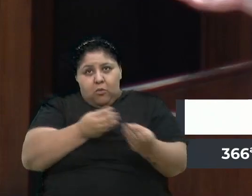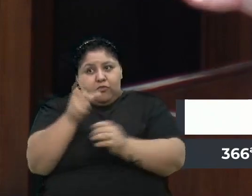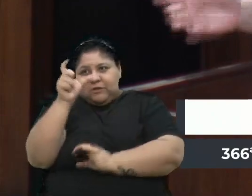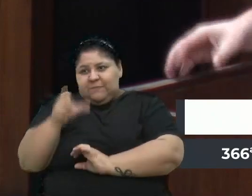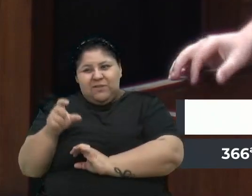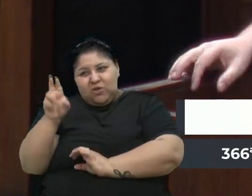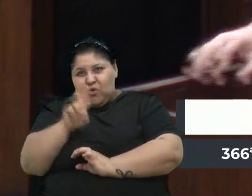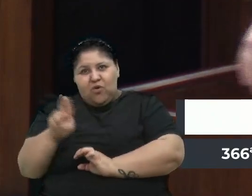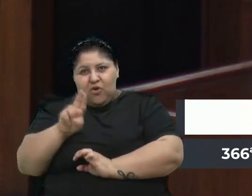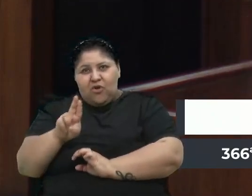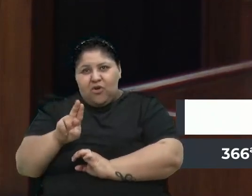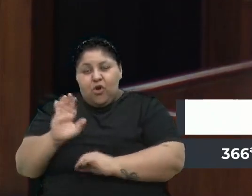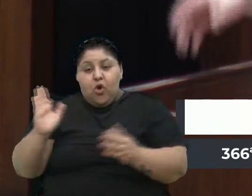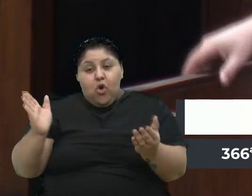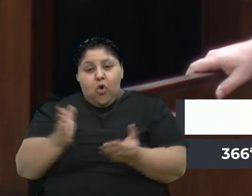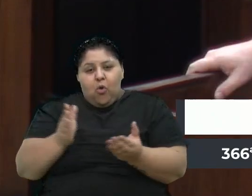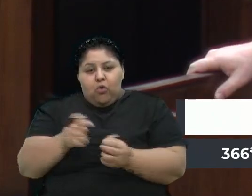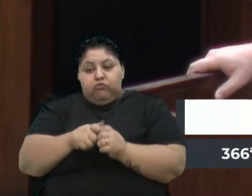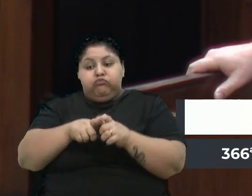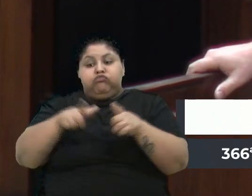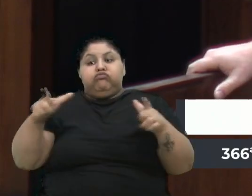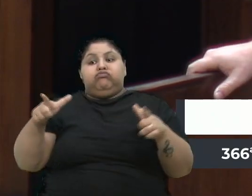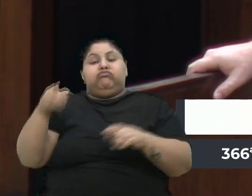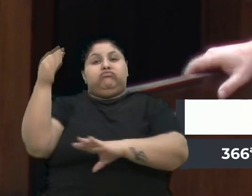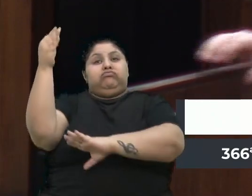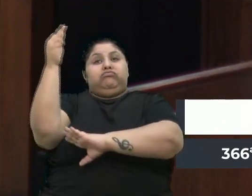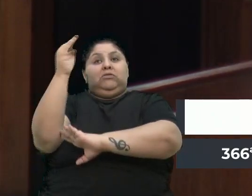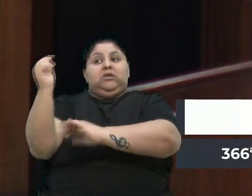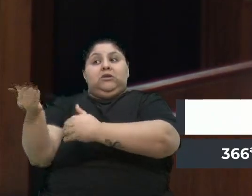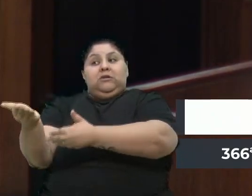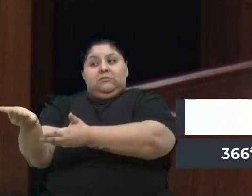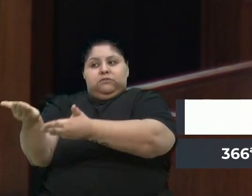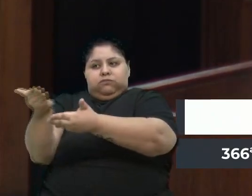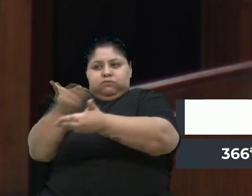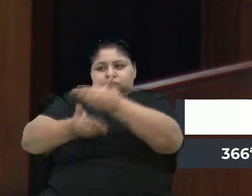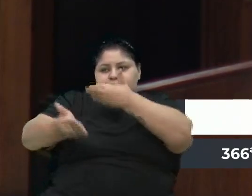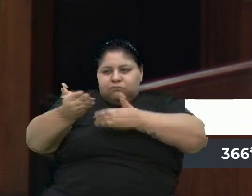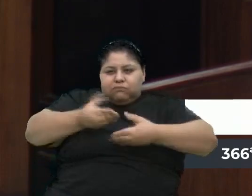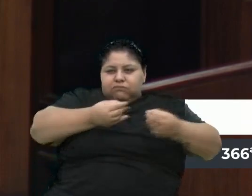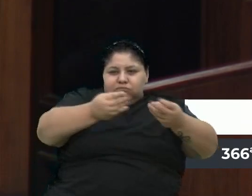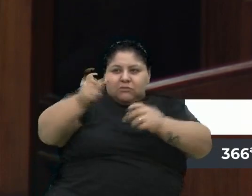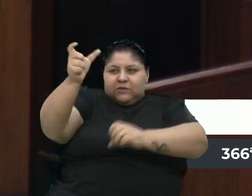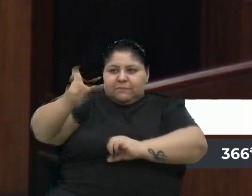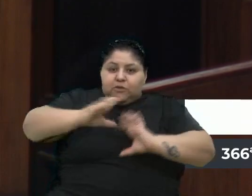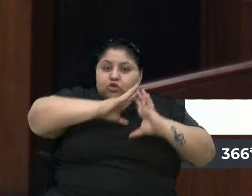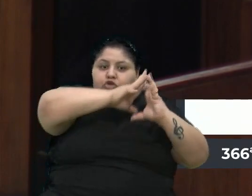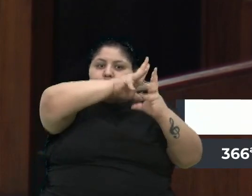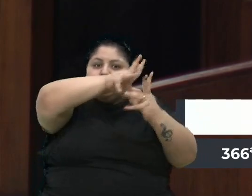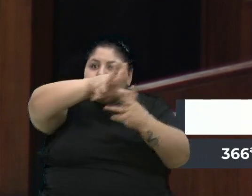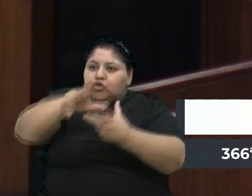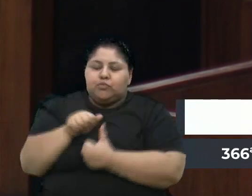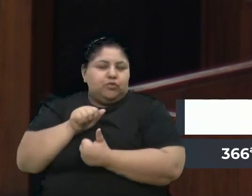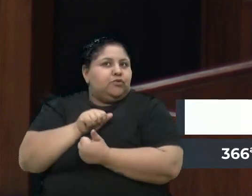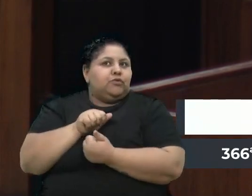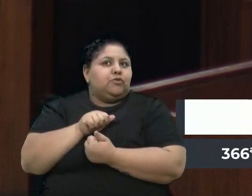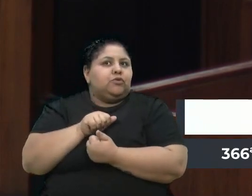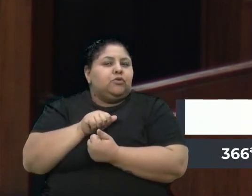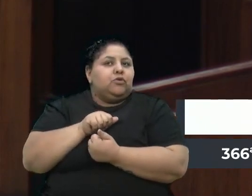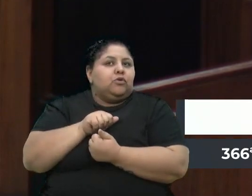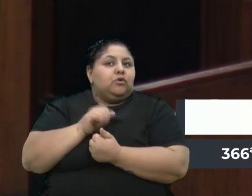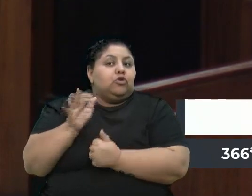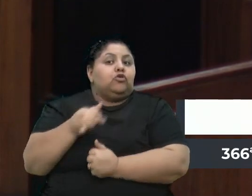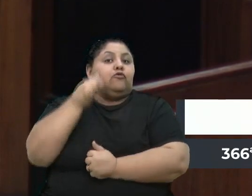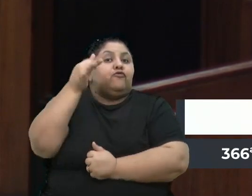grande hotel, né? Que recebe muitas pessoas do mundo inteiro, enfim. Então, o que pode vir pela frente é